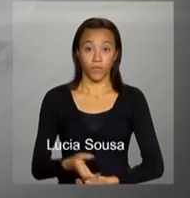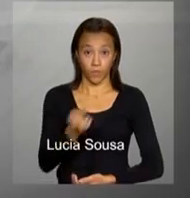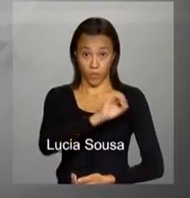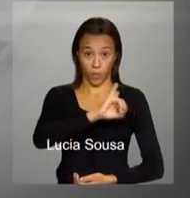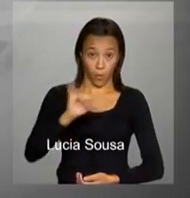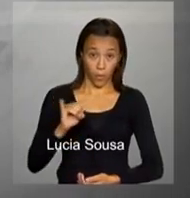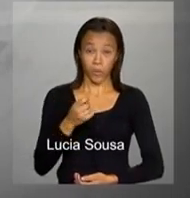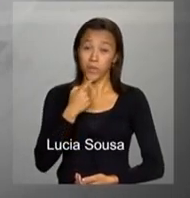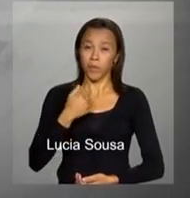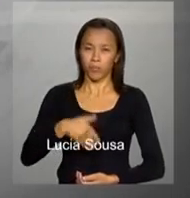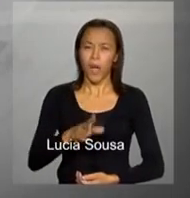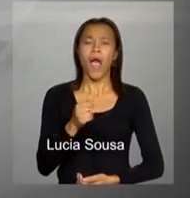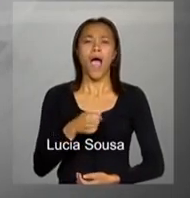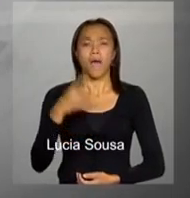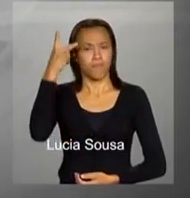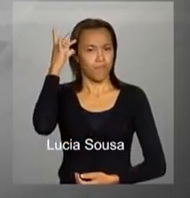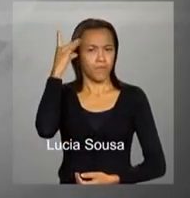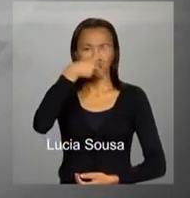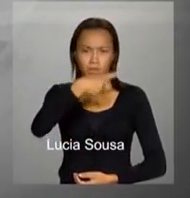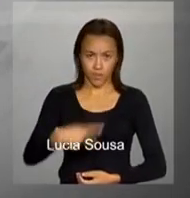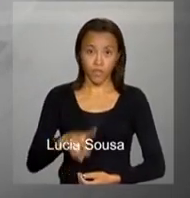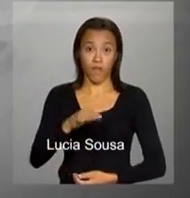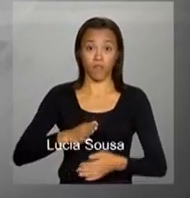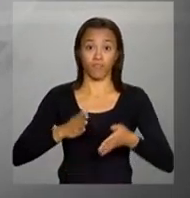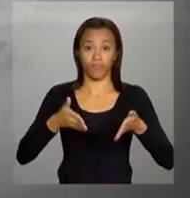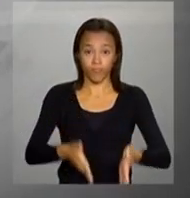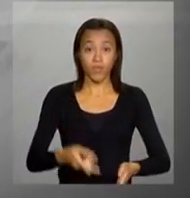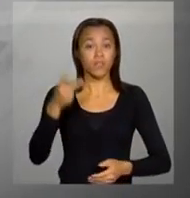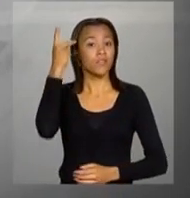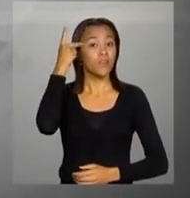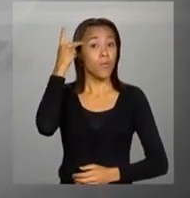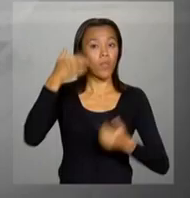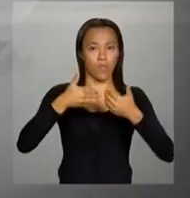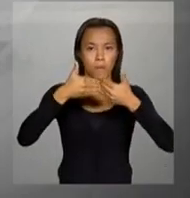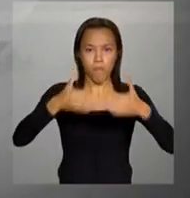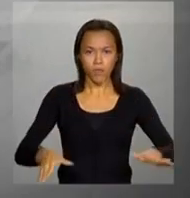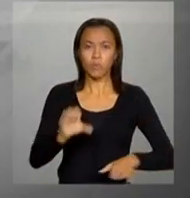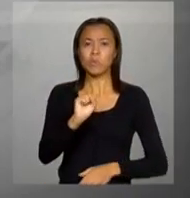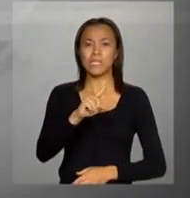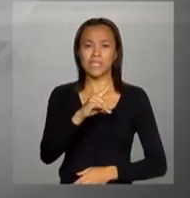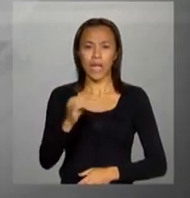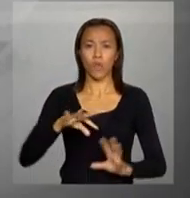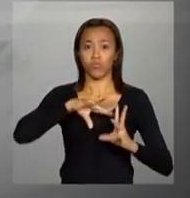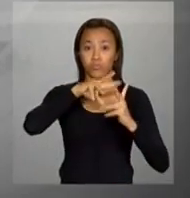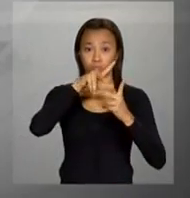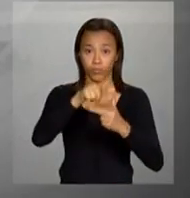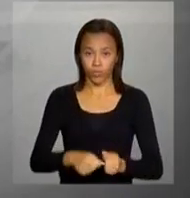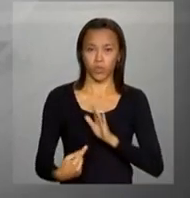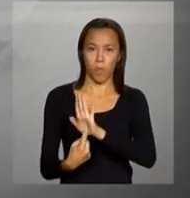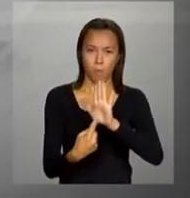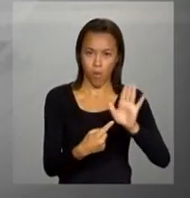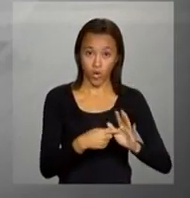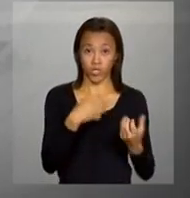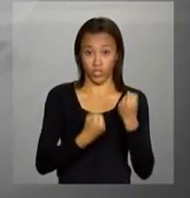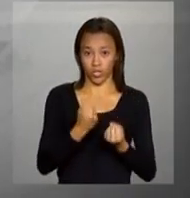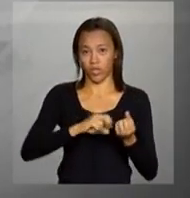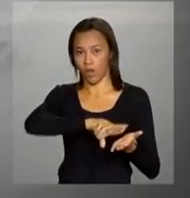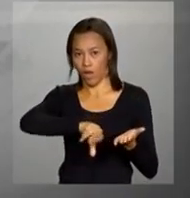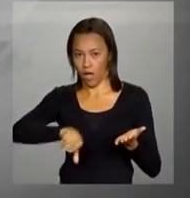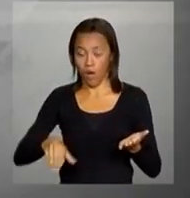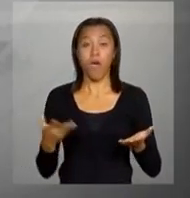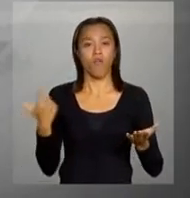Olá, daqui a pouco a presidenta Dilma Rousseff participa em São Paulo da abertura do Salão Internacional do Automóvel. Vamos voltar